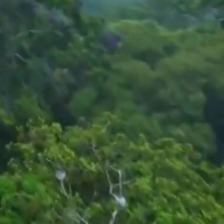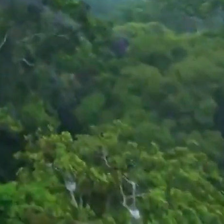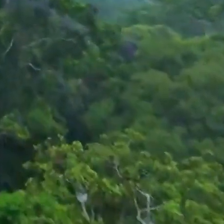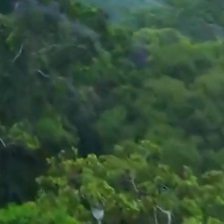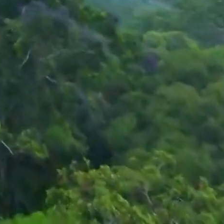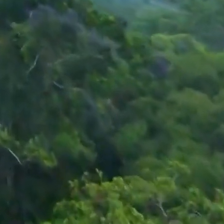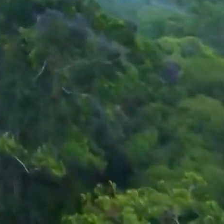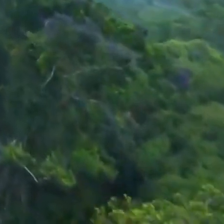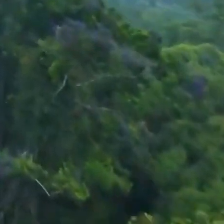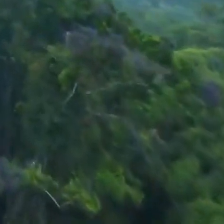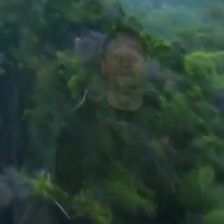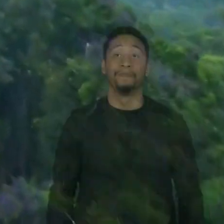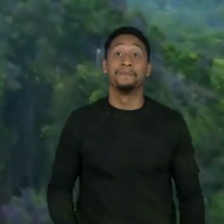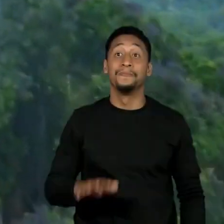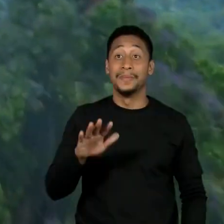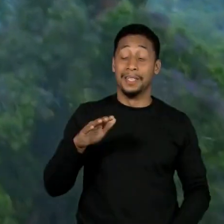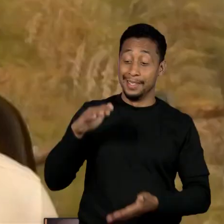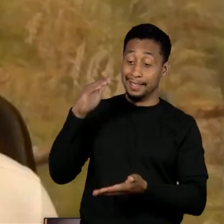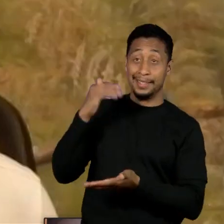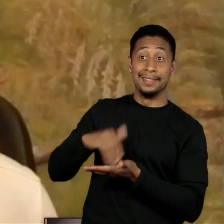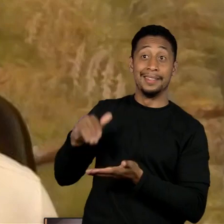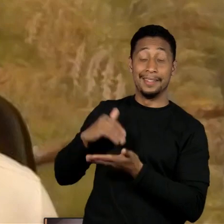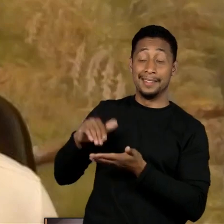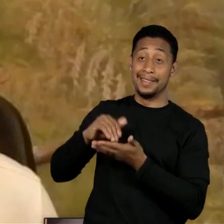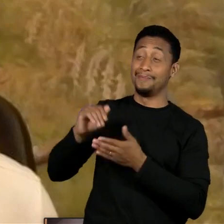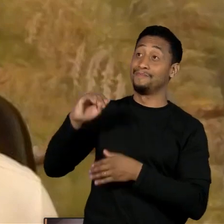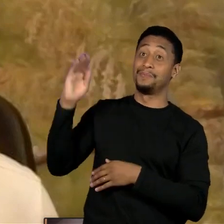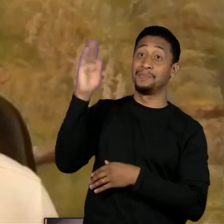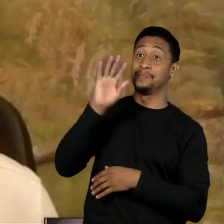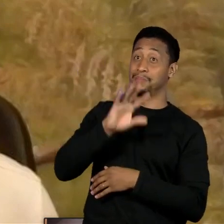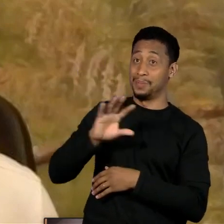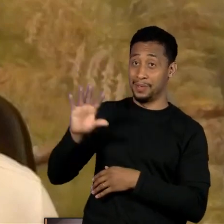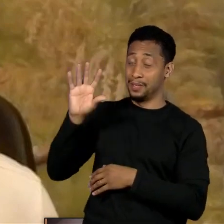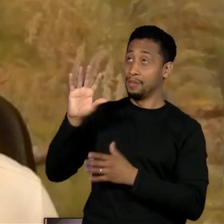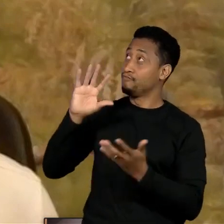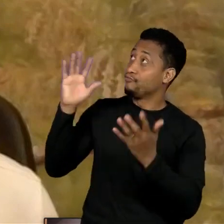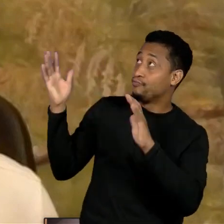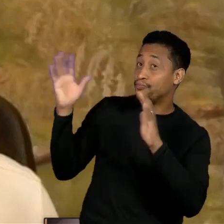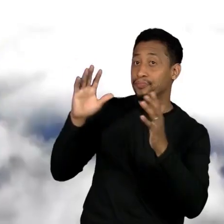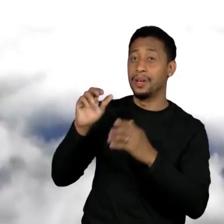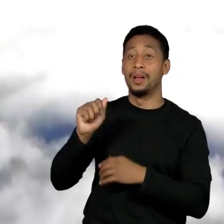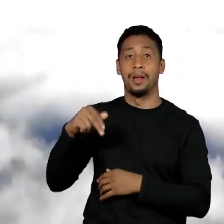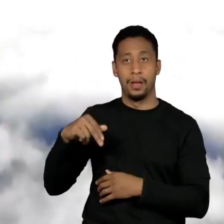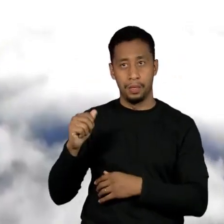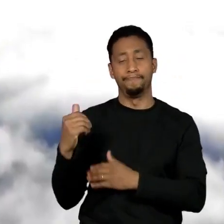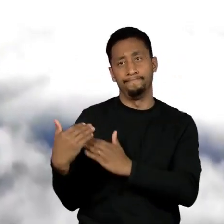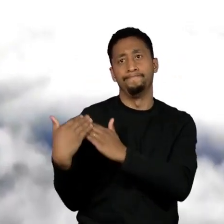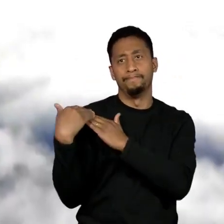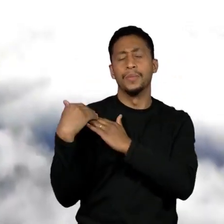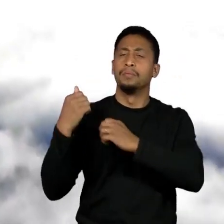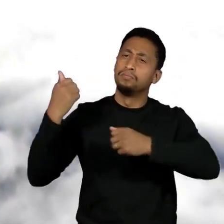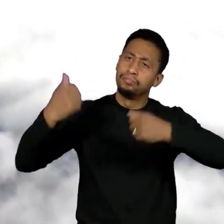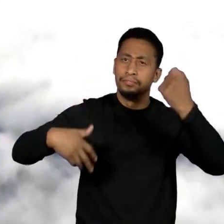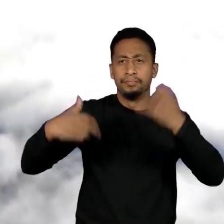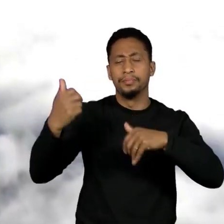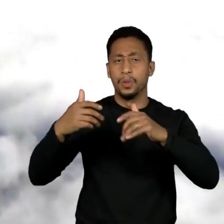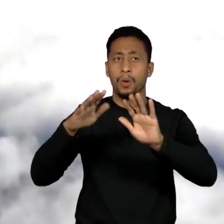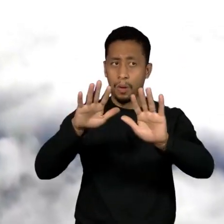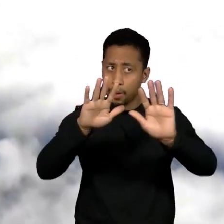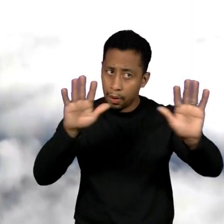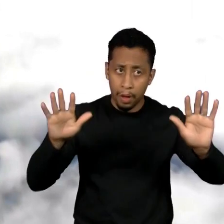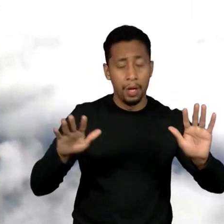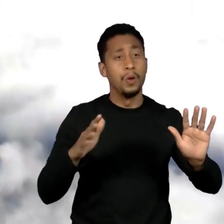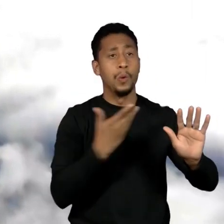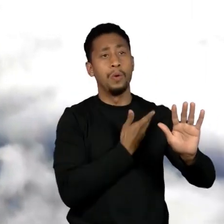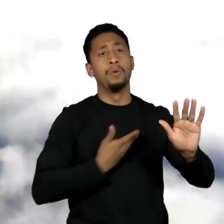A secretária nacional de Mudança de Clima do Ministério do Meio Ambiente, Ana Toni, afirma que o governo federal vai